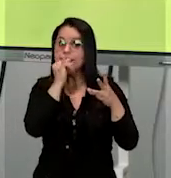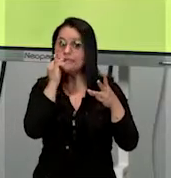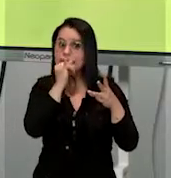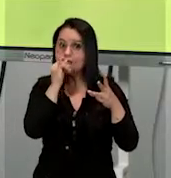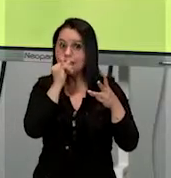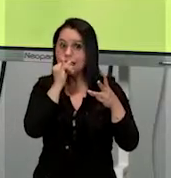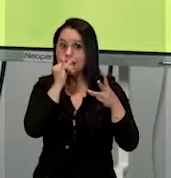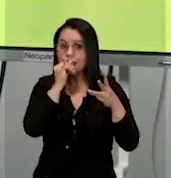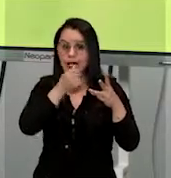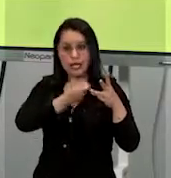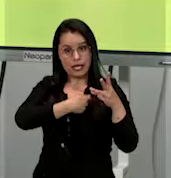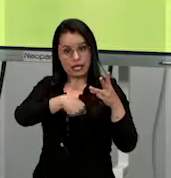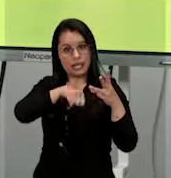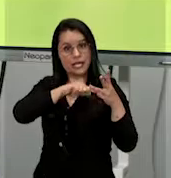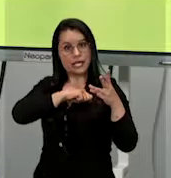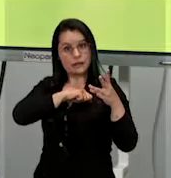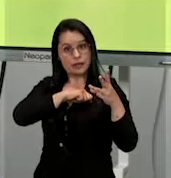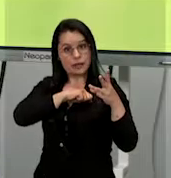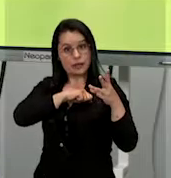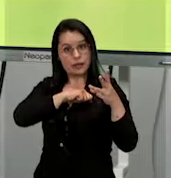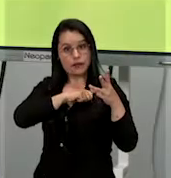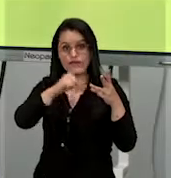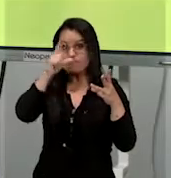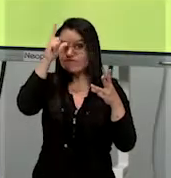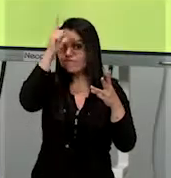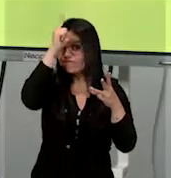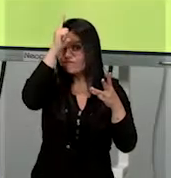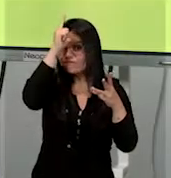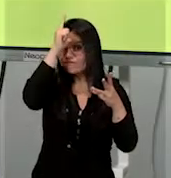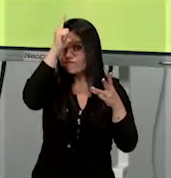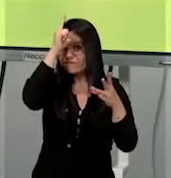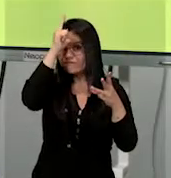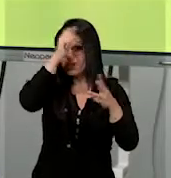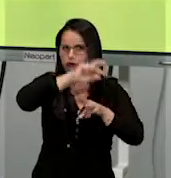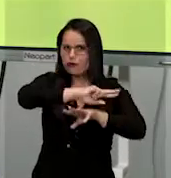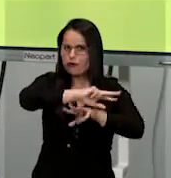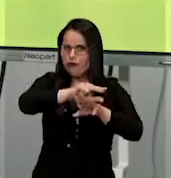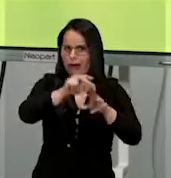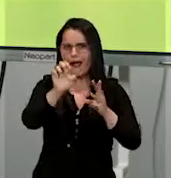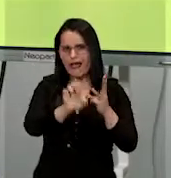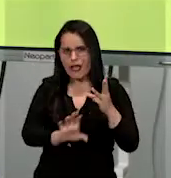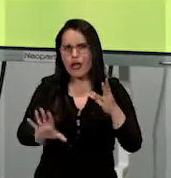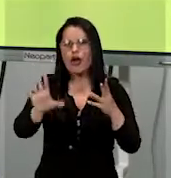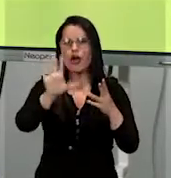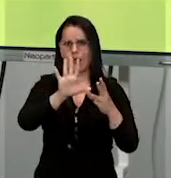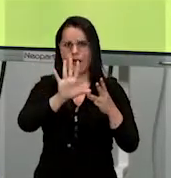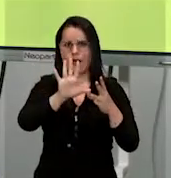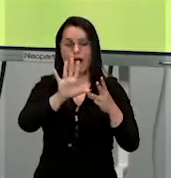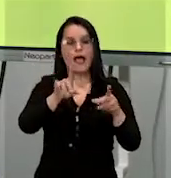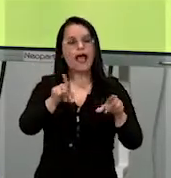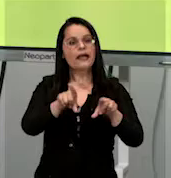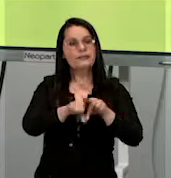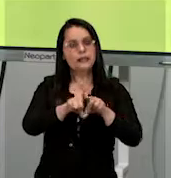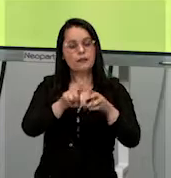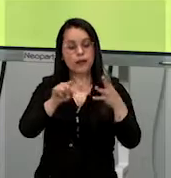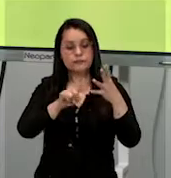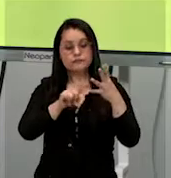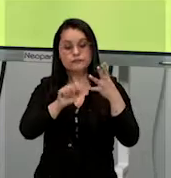italianos, espanhóis, alemães, entre outros, e também os